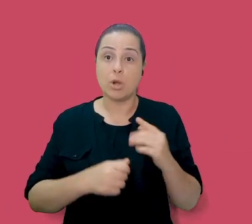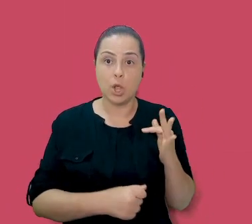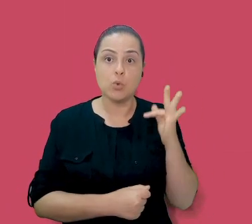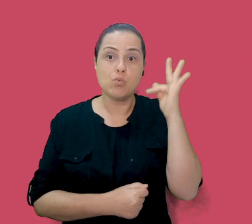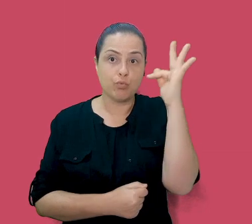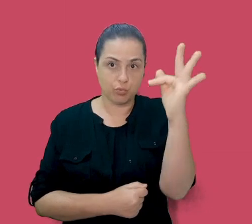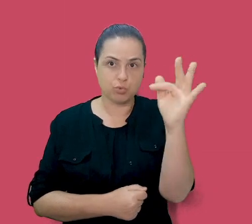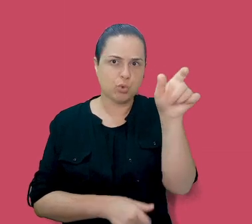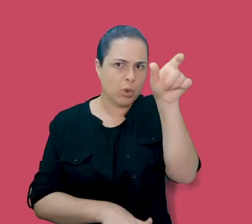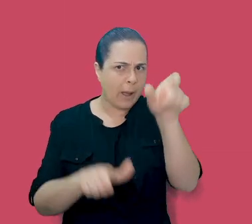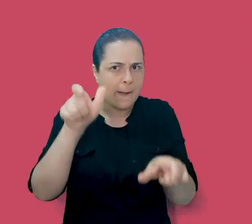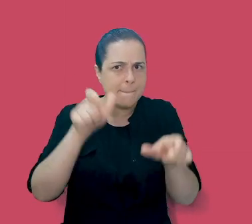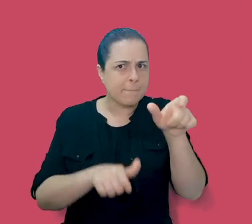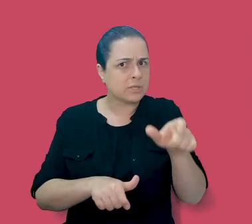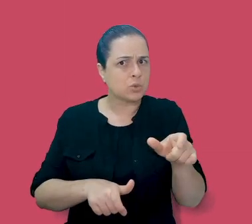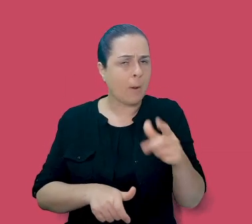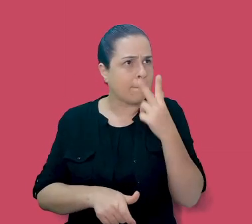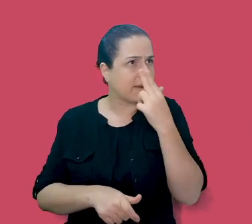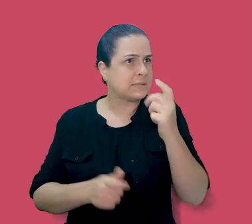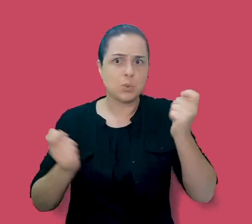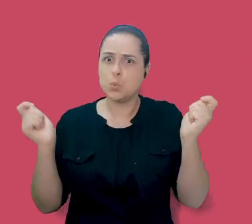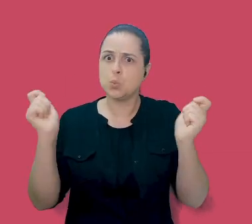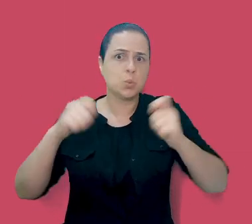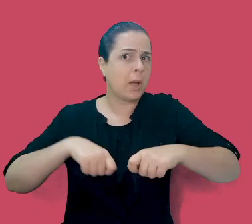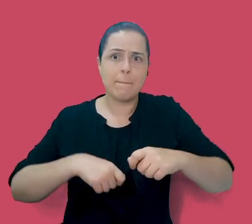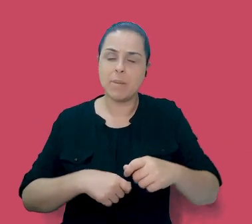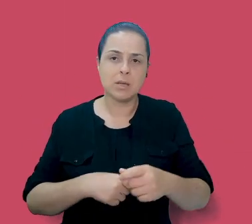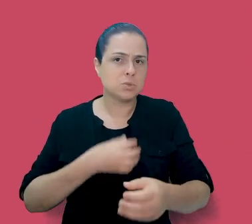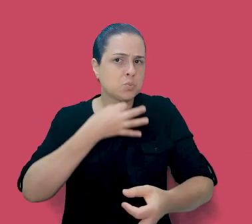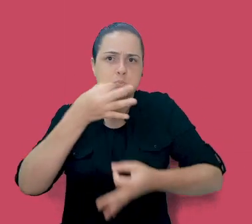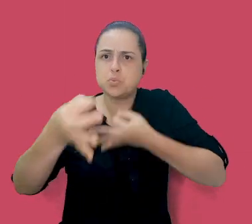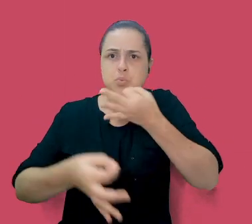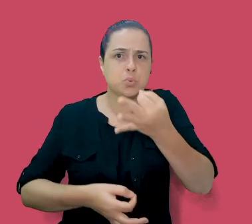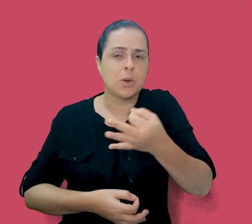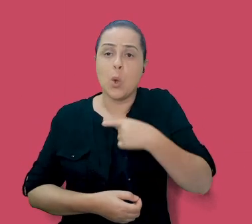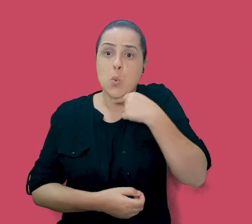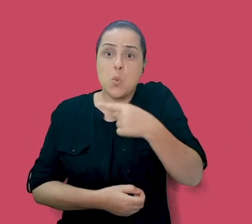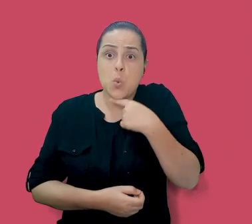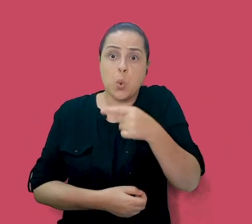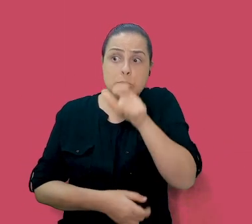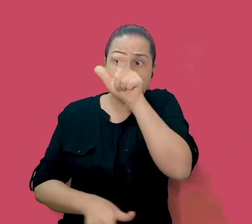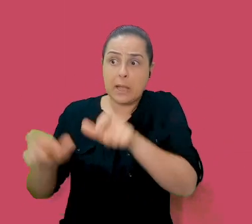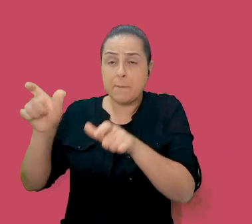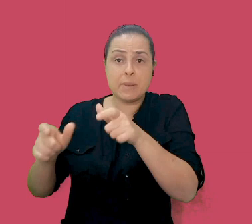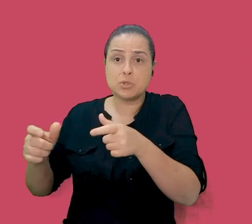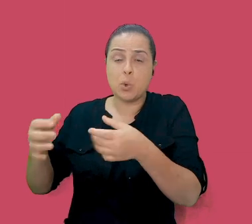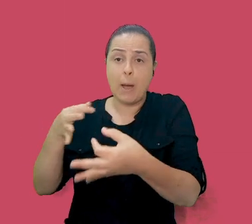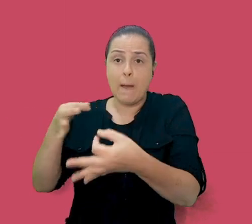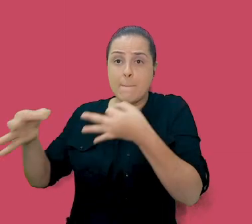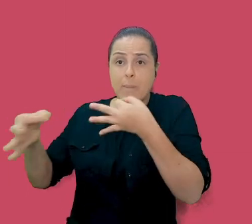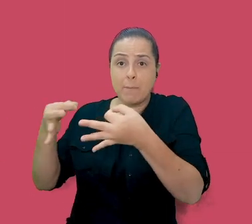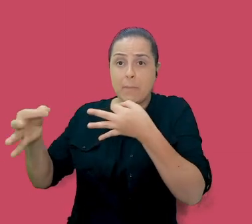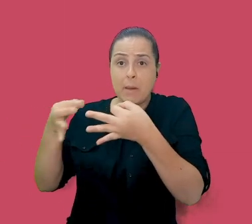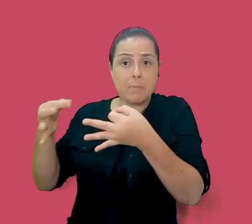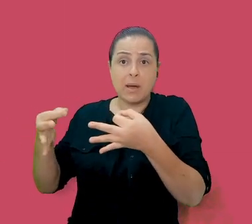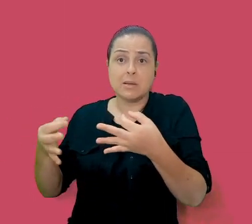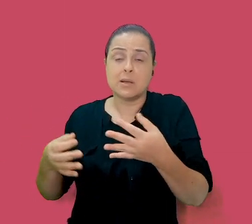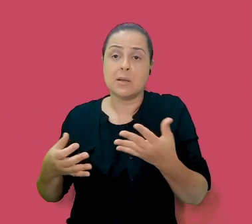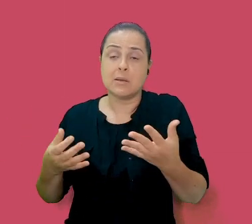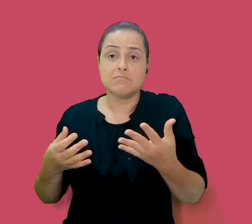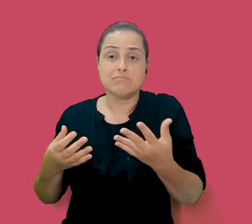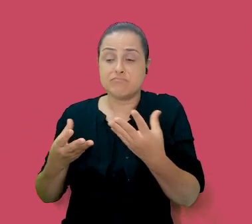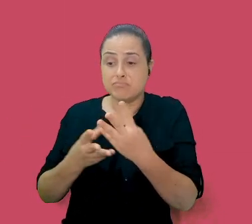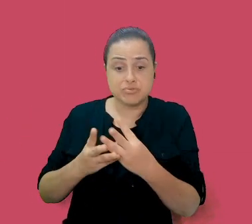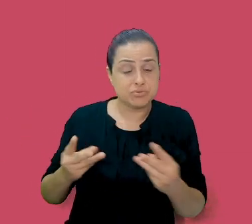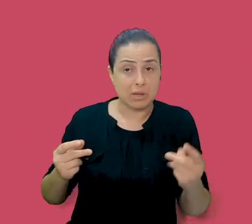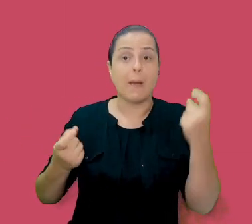que a gente vai ter, vão ser pessoas que vão ser incapazes de argumentar e defender suas ideias para outras pessoas. Isso é preocupante. Né?